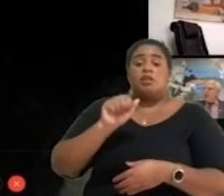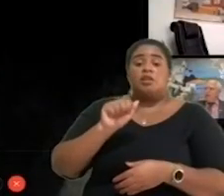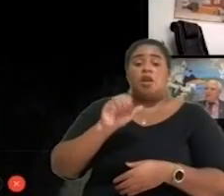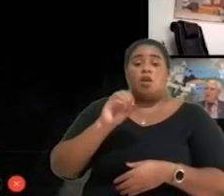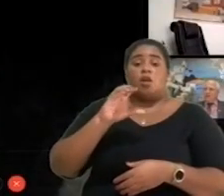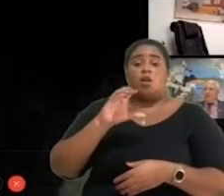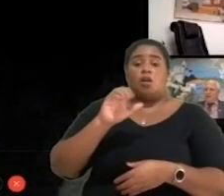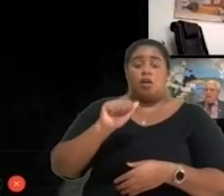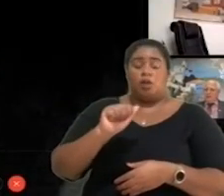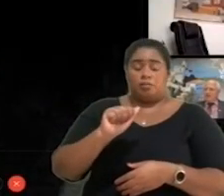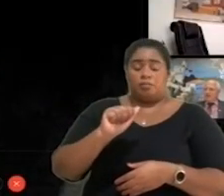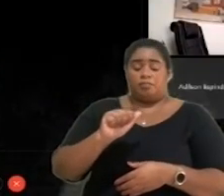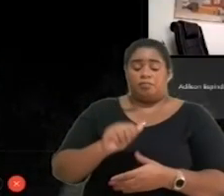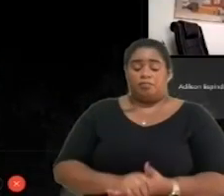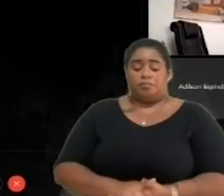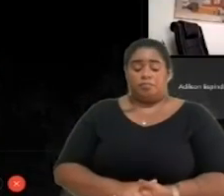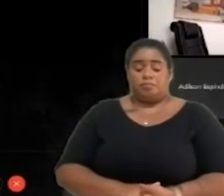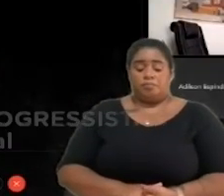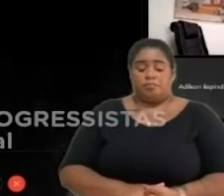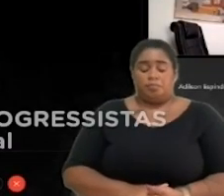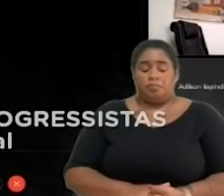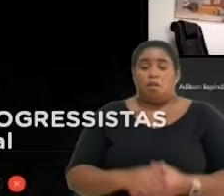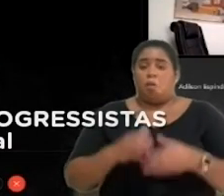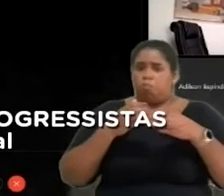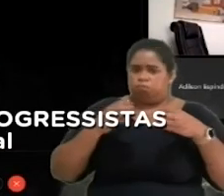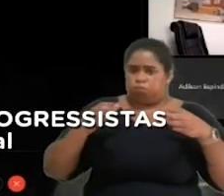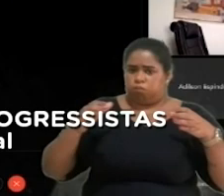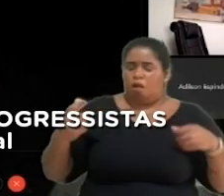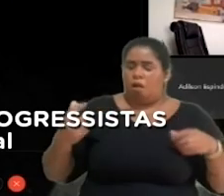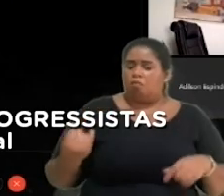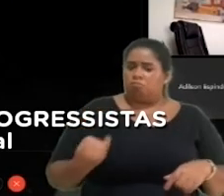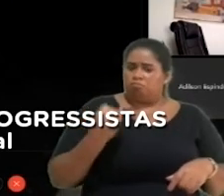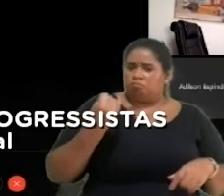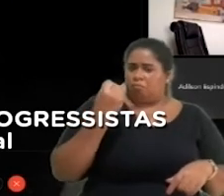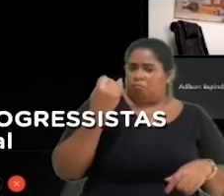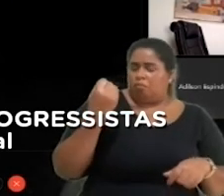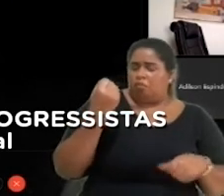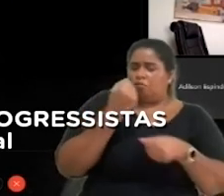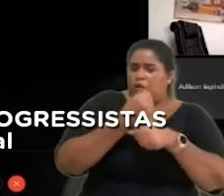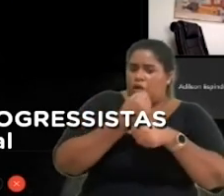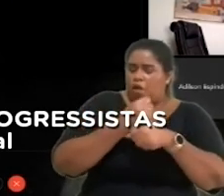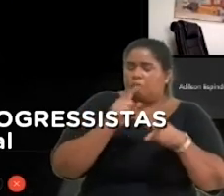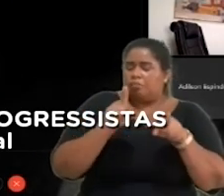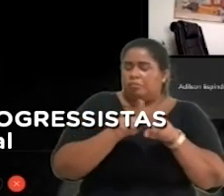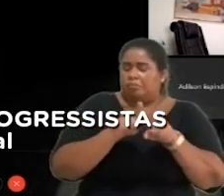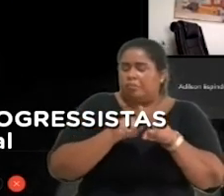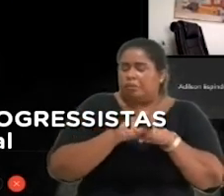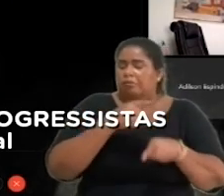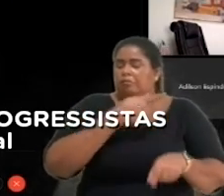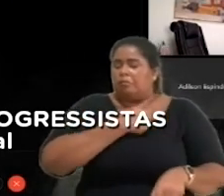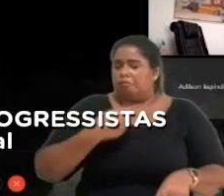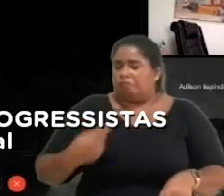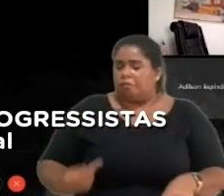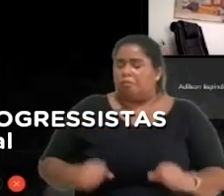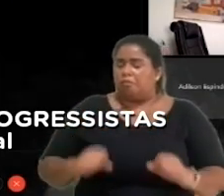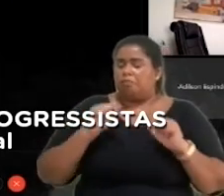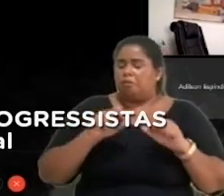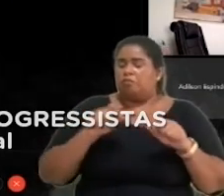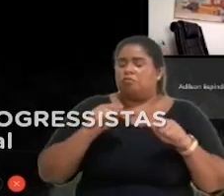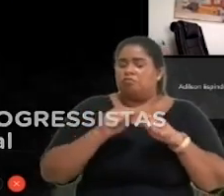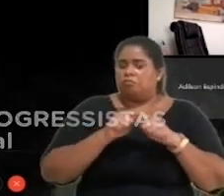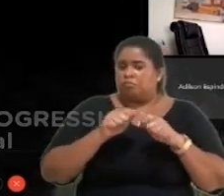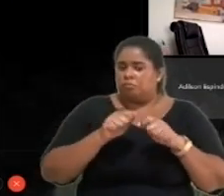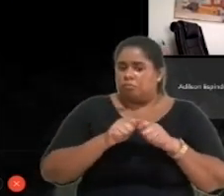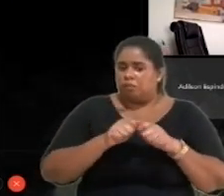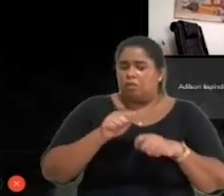das maiores e importantes obras que o governo pode fazer para o setor do mármore e